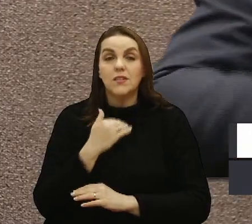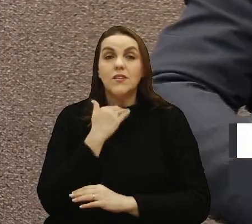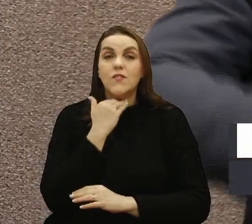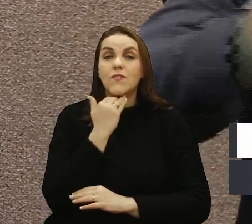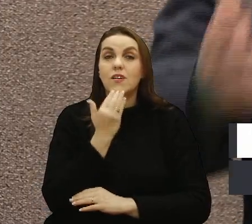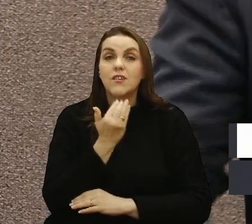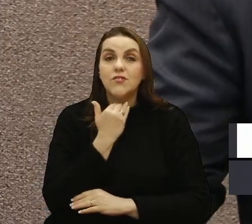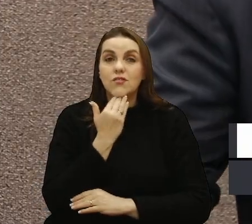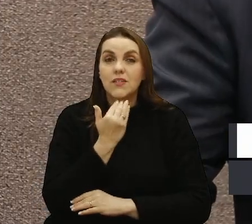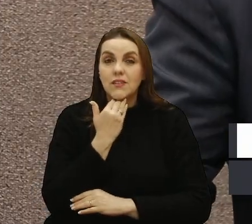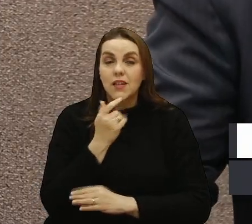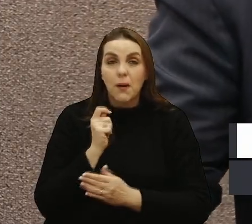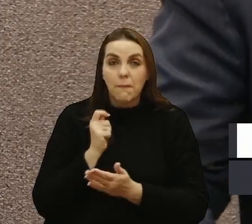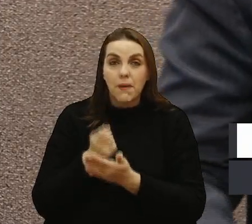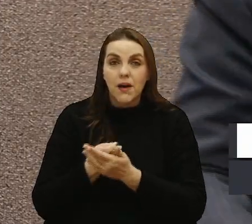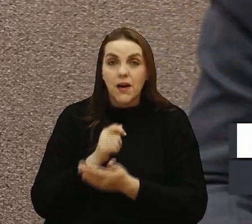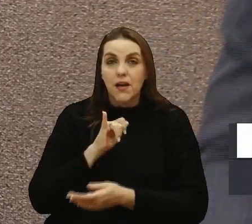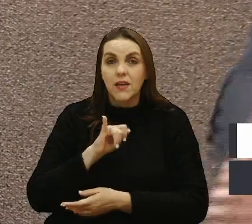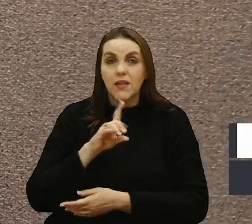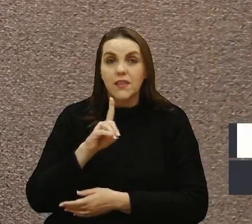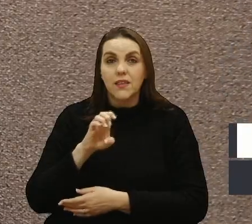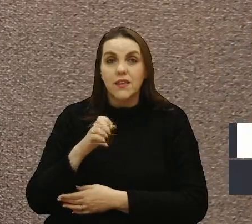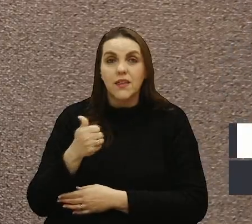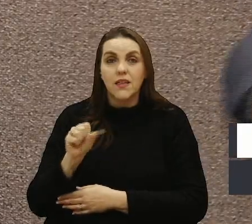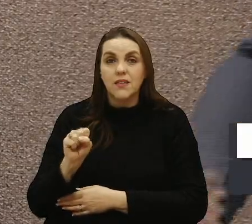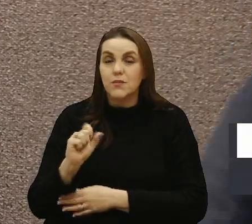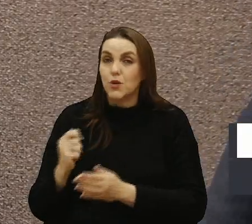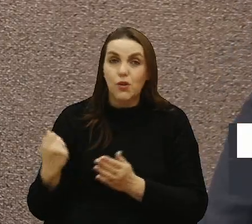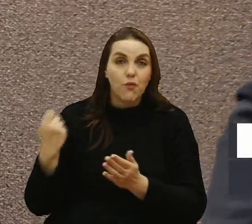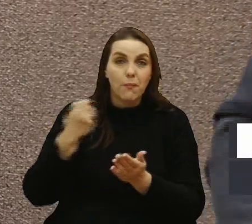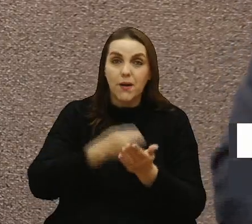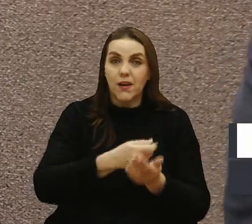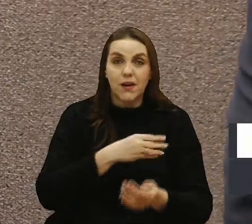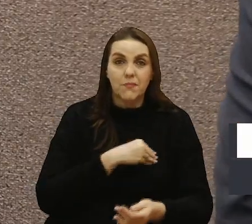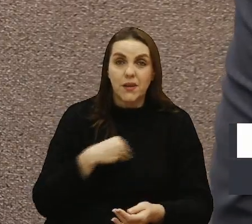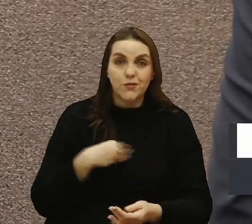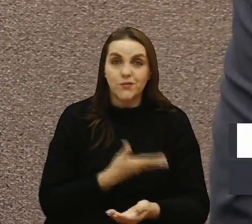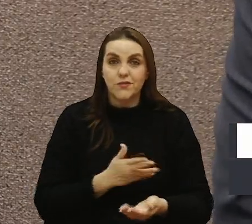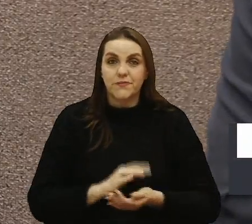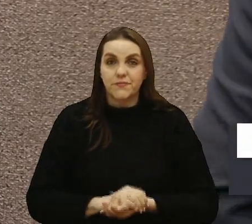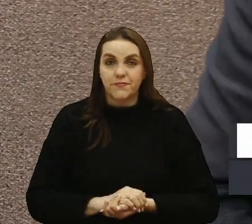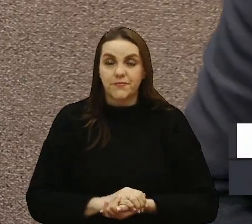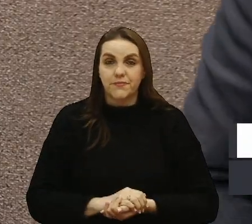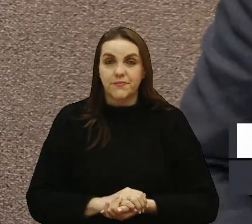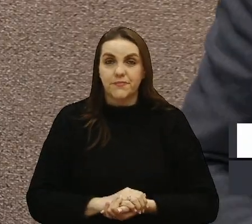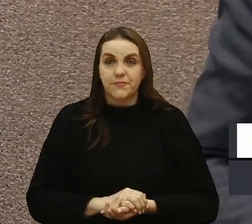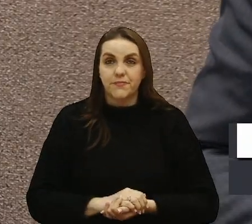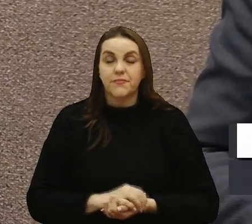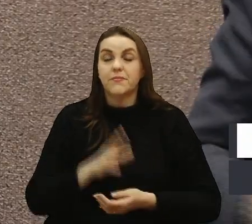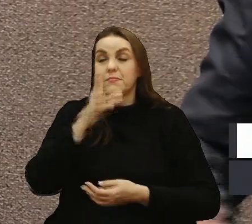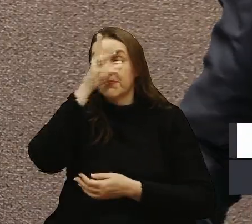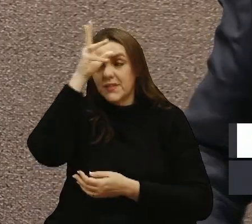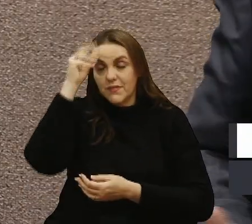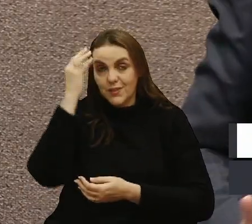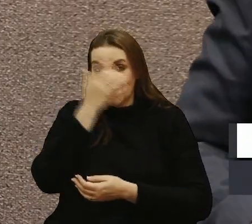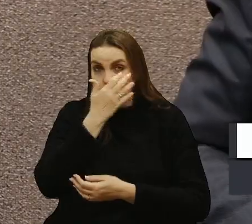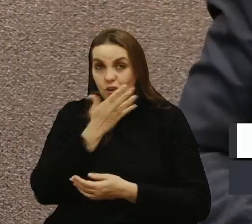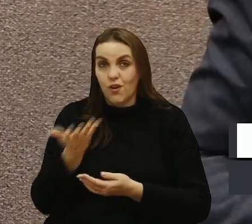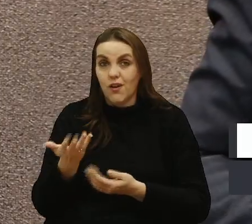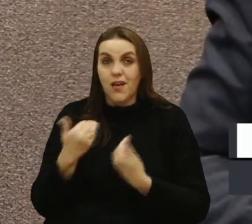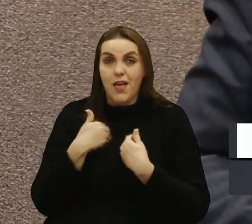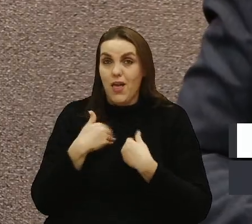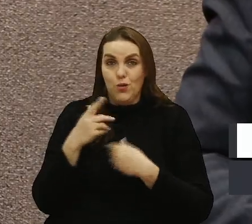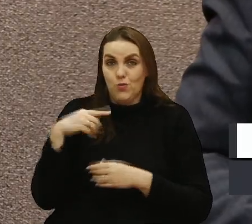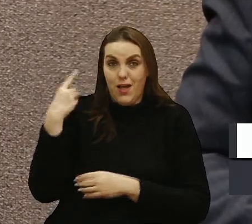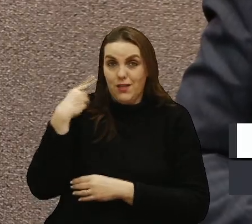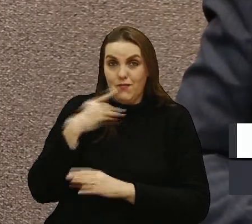adiantar pagar o I10, porque eles não vão repassar para os médicos. Prefeito, eu não sou